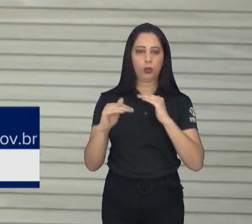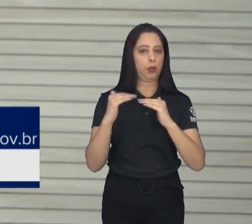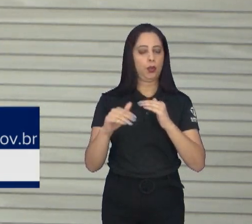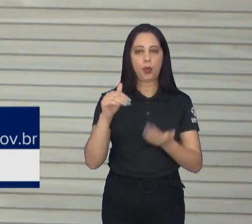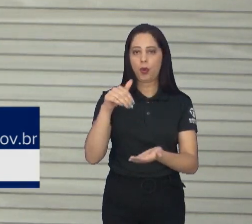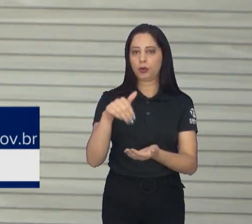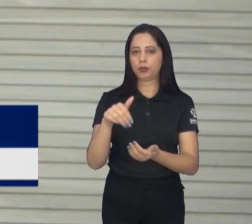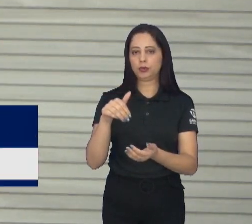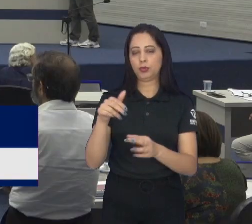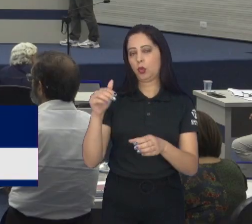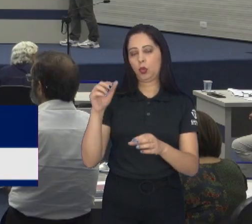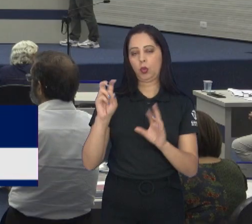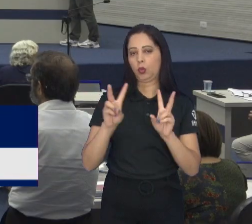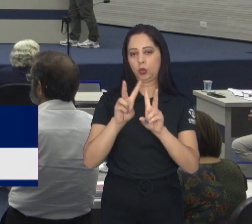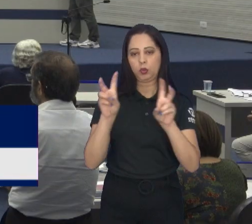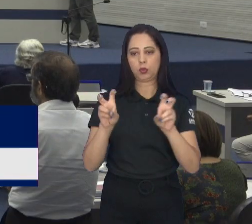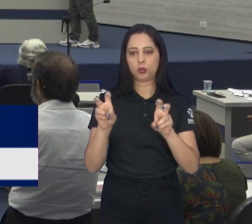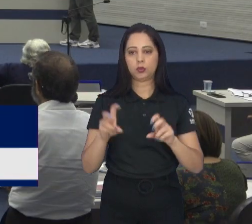fato.